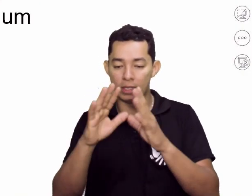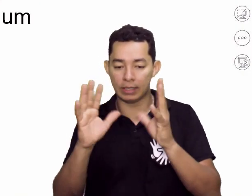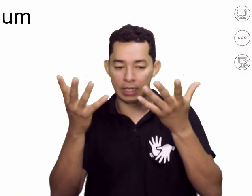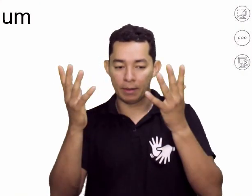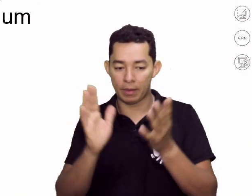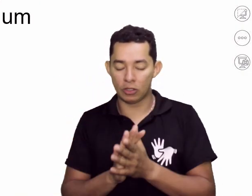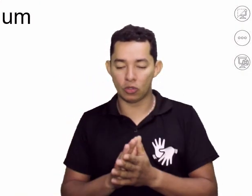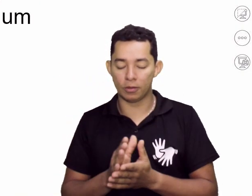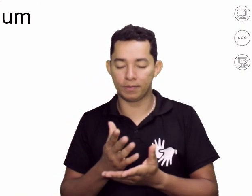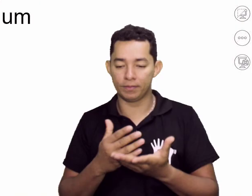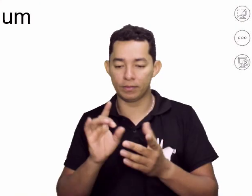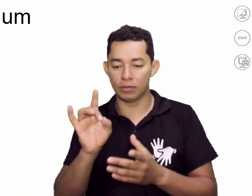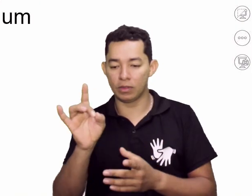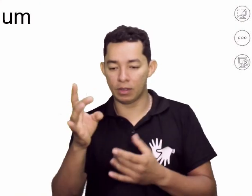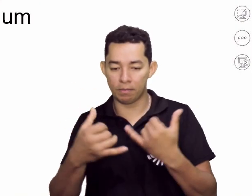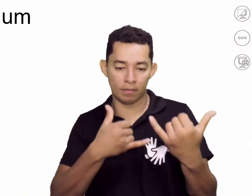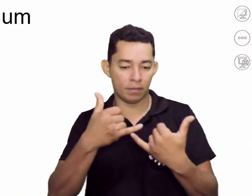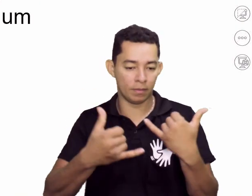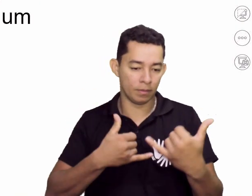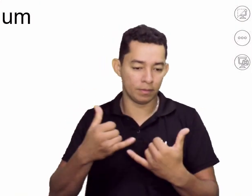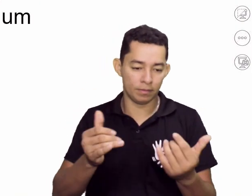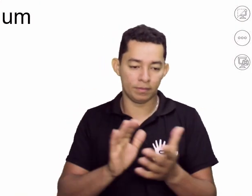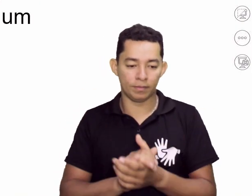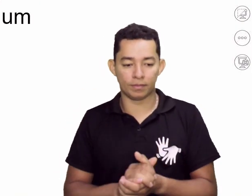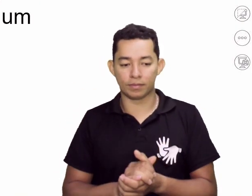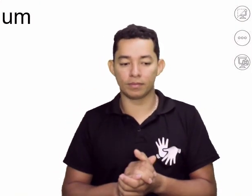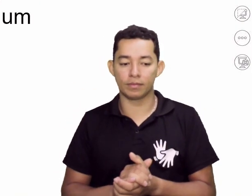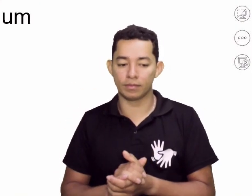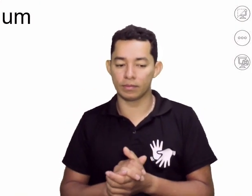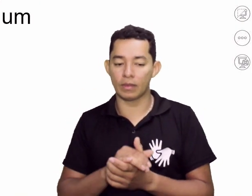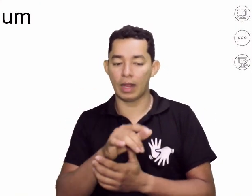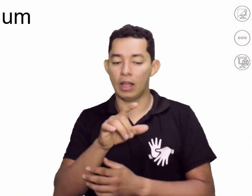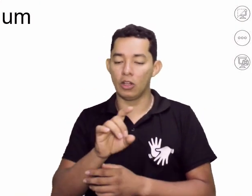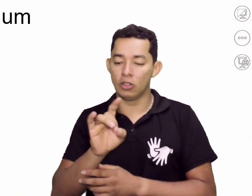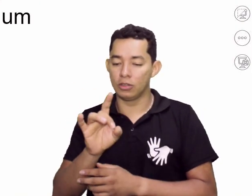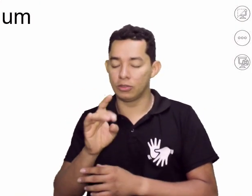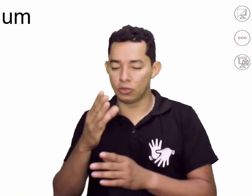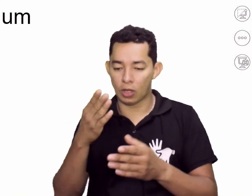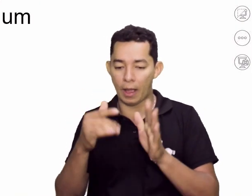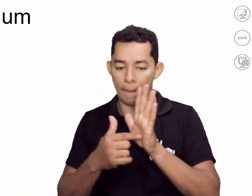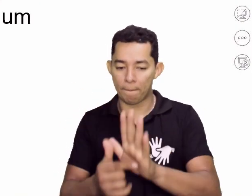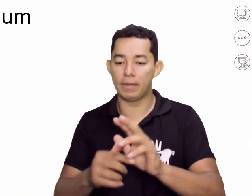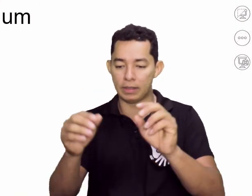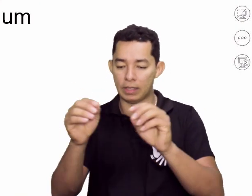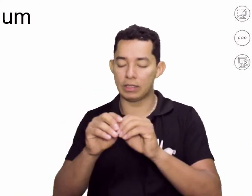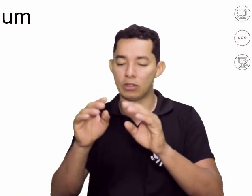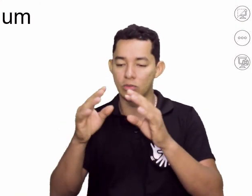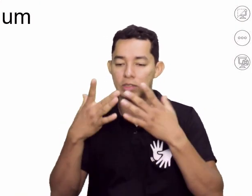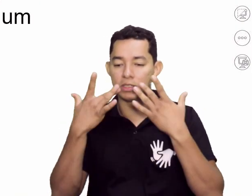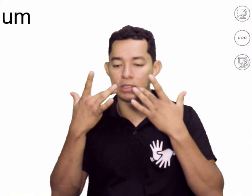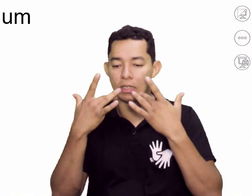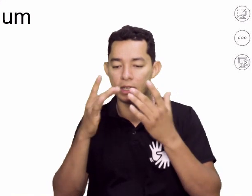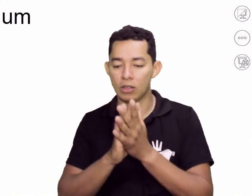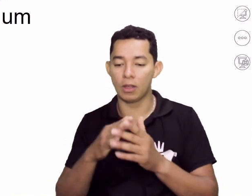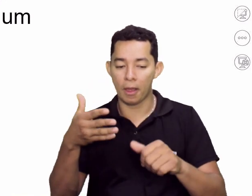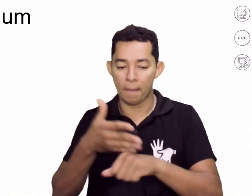entretenimento exclusivo, execução apenas em teatros e participação comunitária.